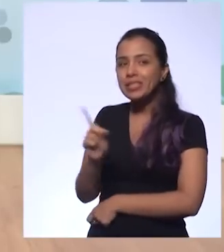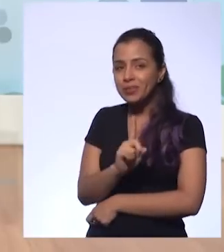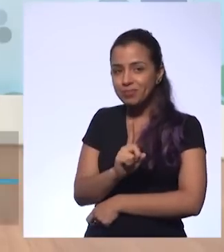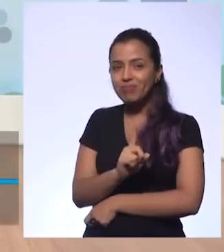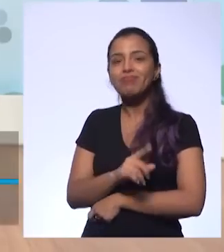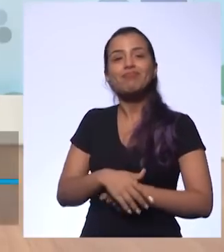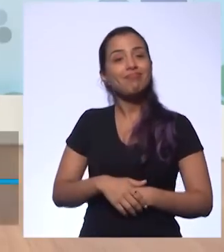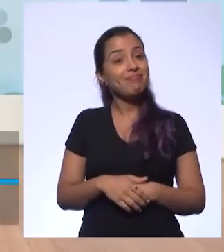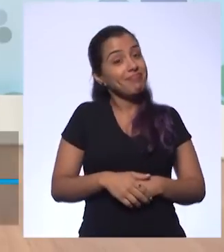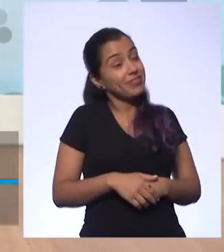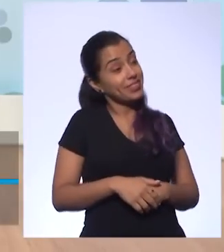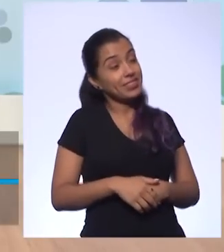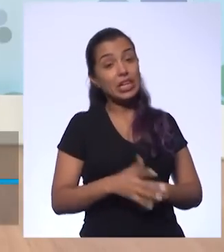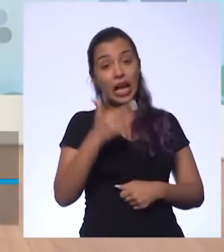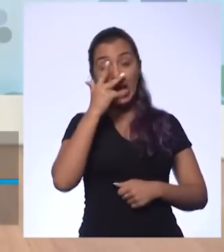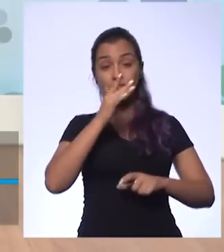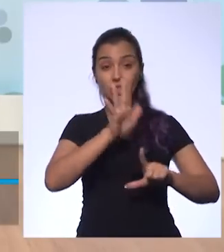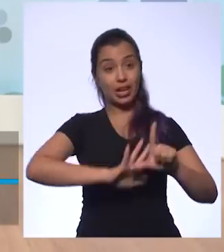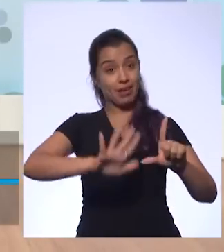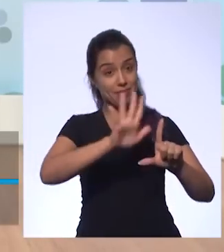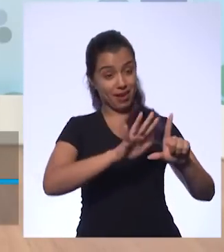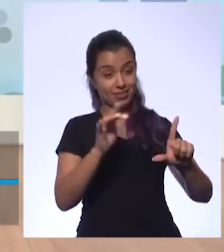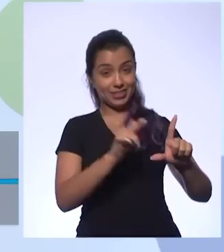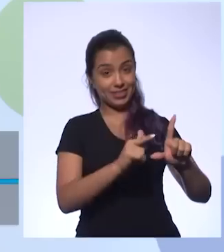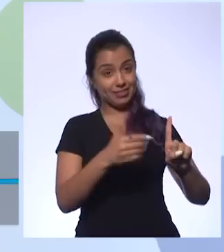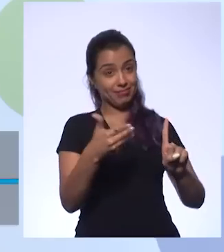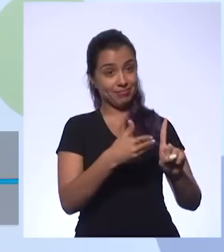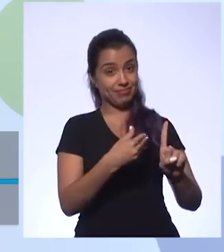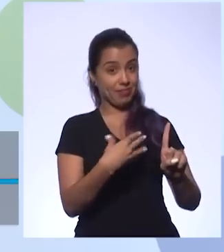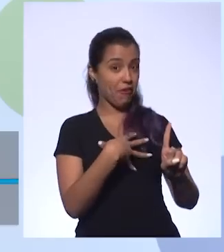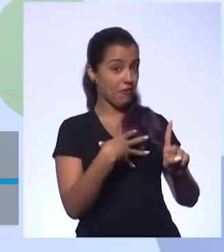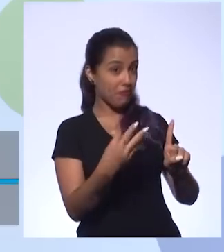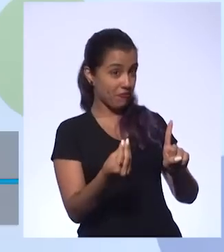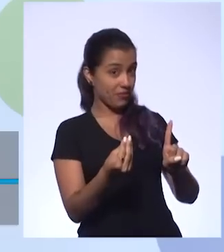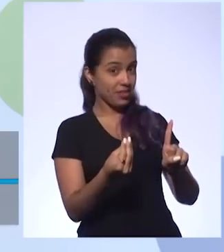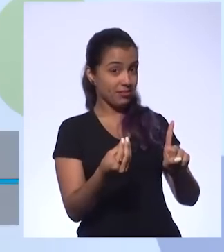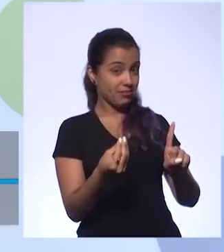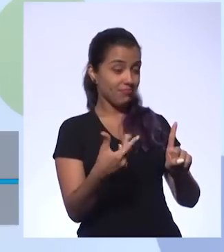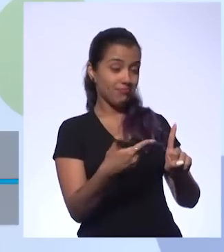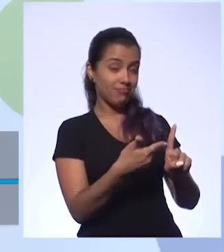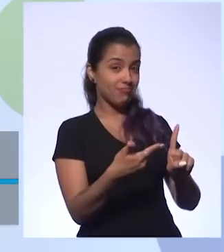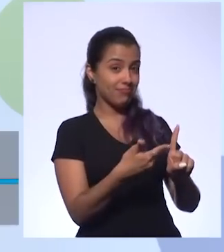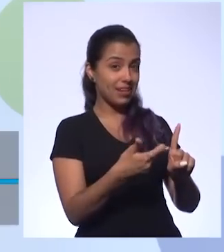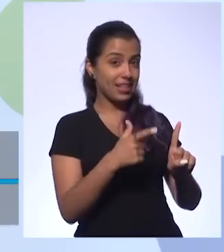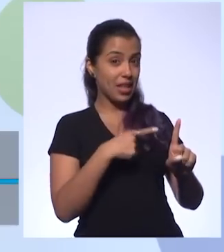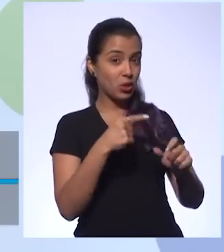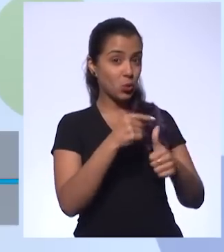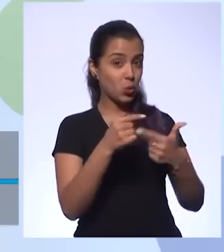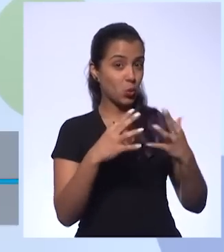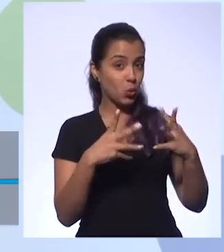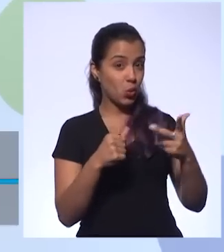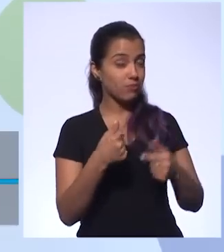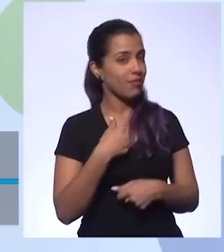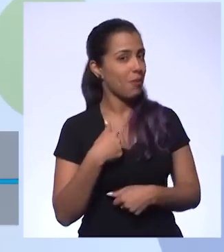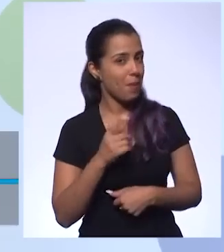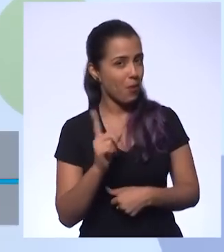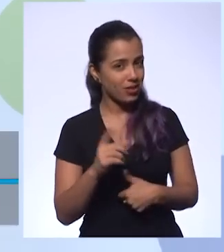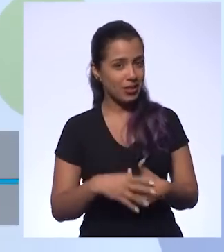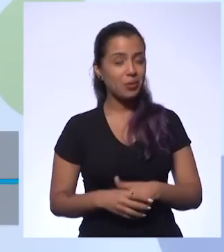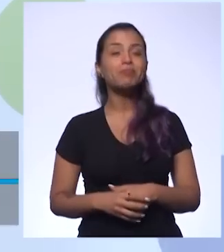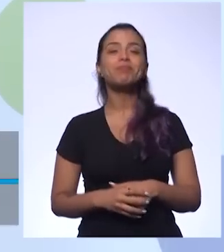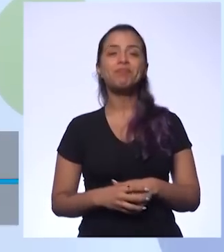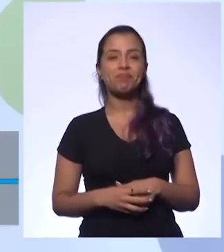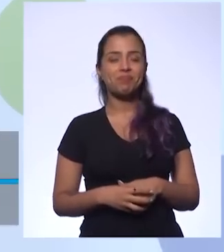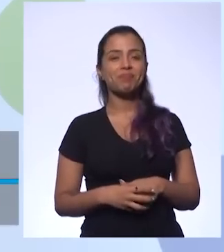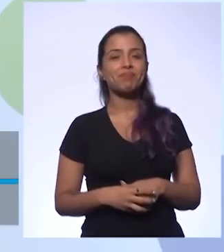criança aí não deve ser pobre, né, Mas nem um pouco. Meus filhos não tem tudo isso não, gente. Olha, galera, todo mundo falando aqui. É que